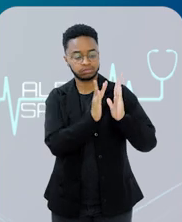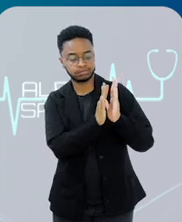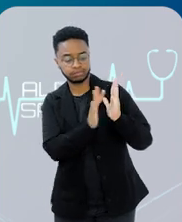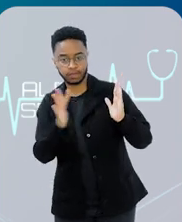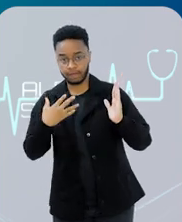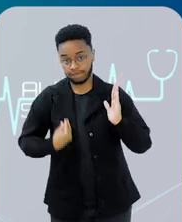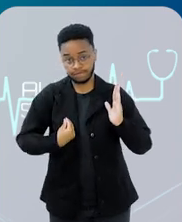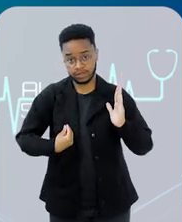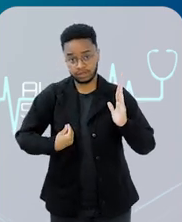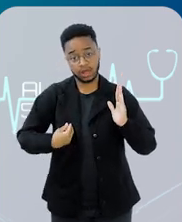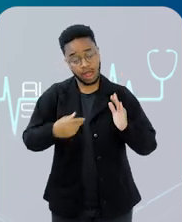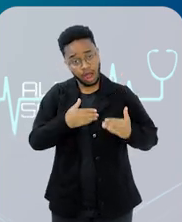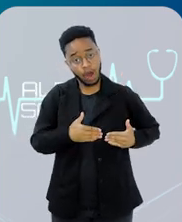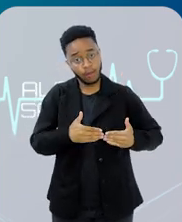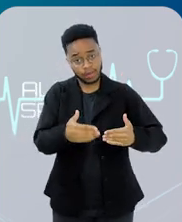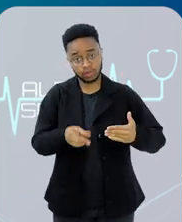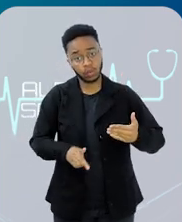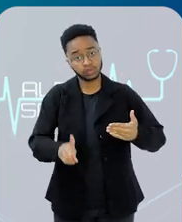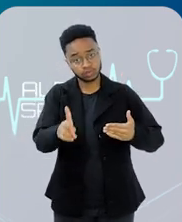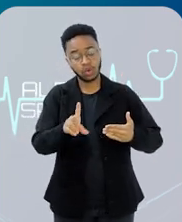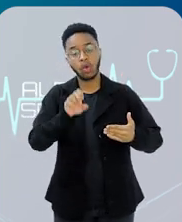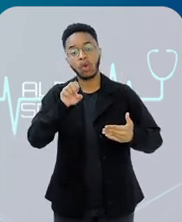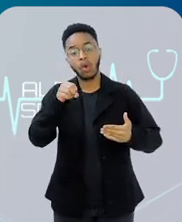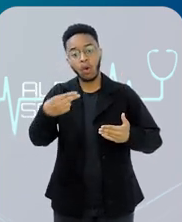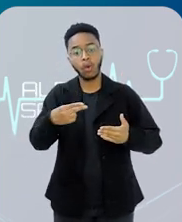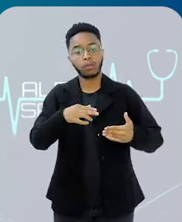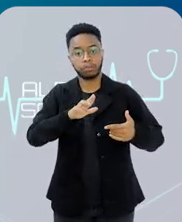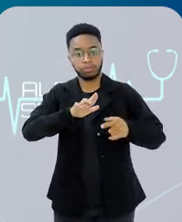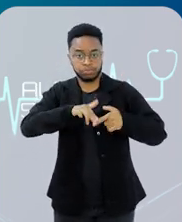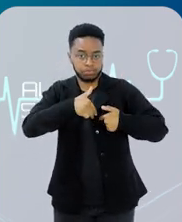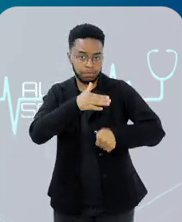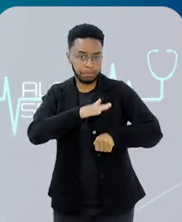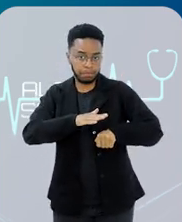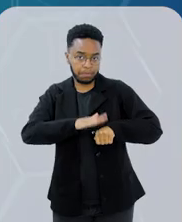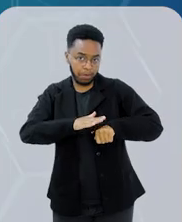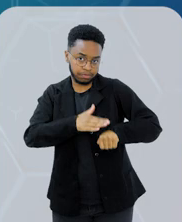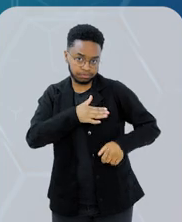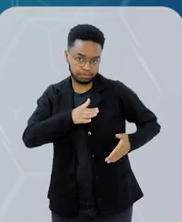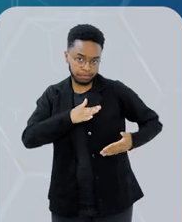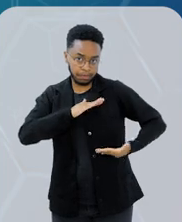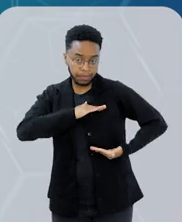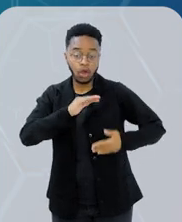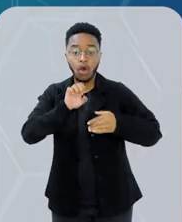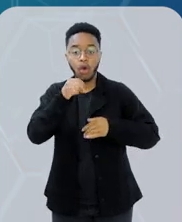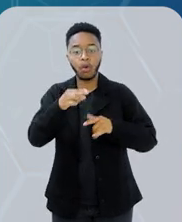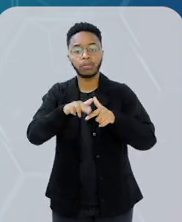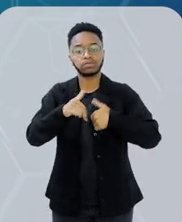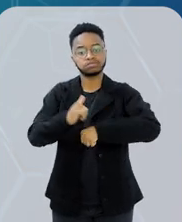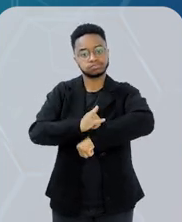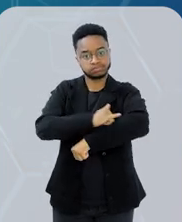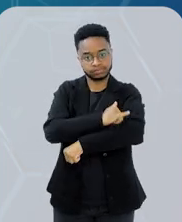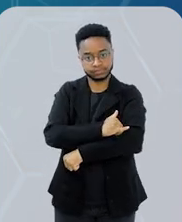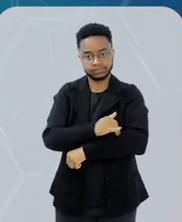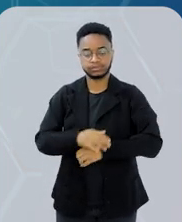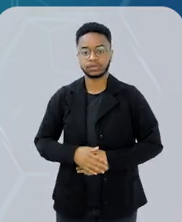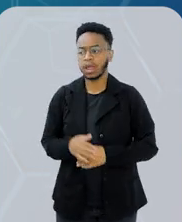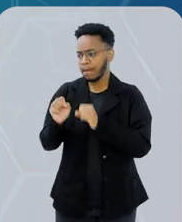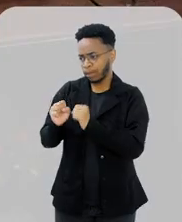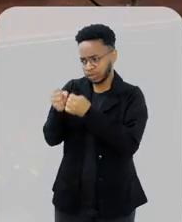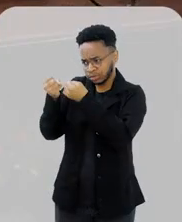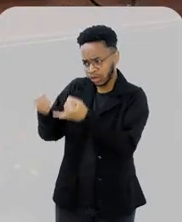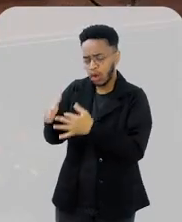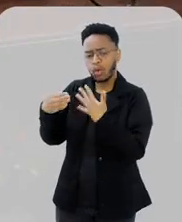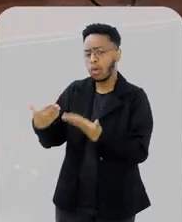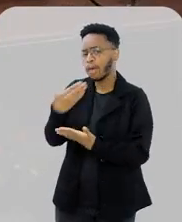esses locais da própria mama ou pela própria obesidade. Agora, doutor Walter, se você puder falar para a gente, qual seria o